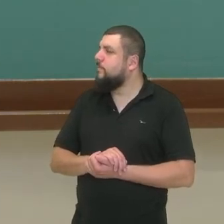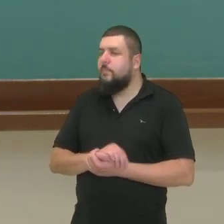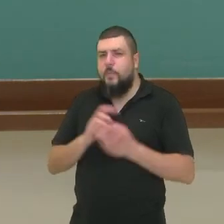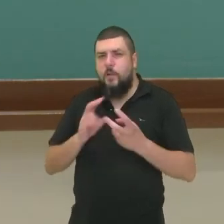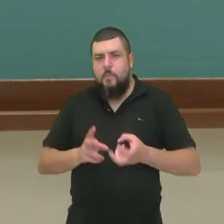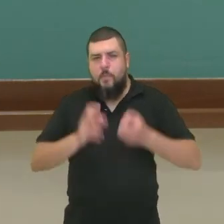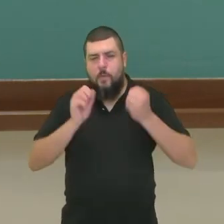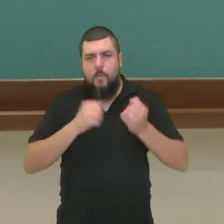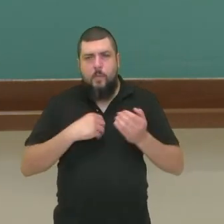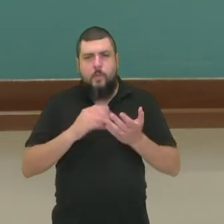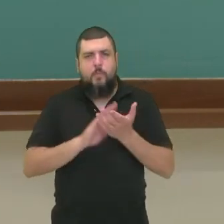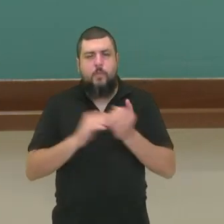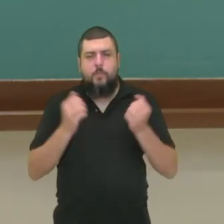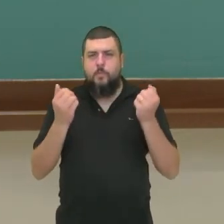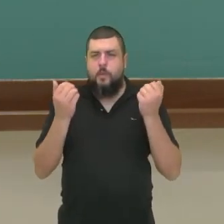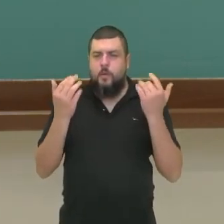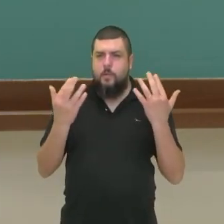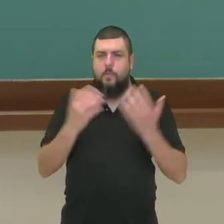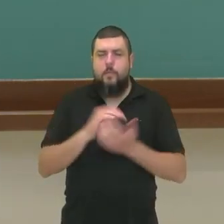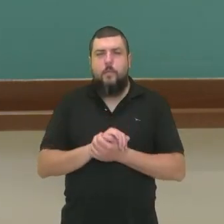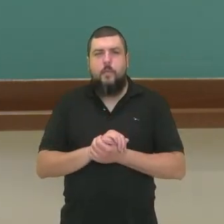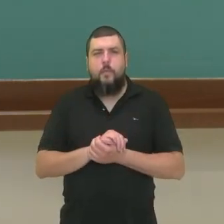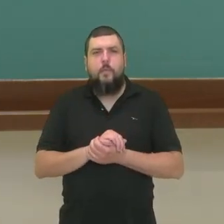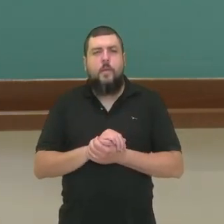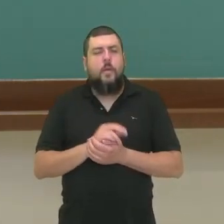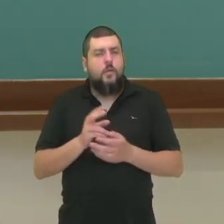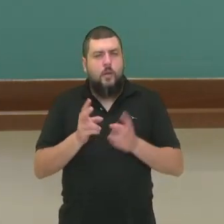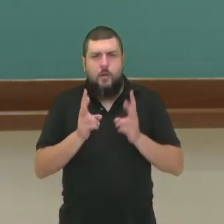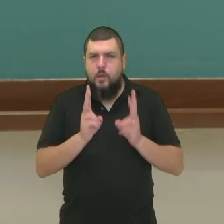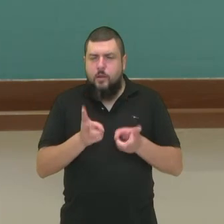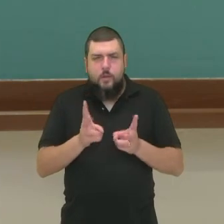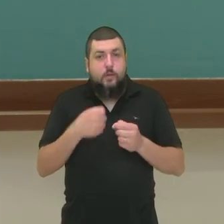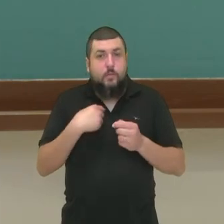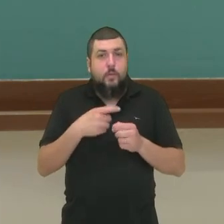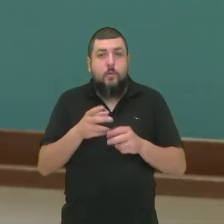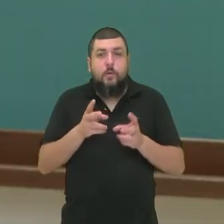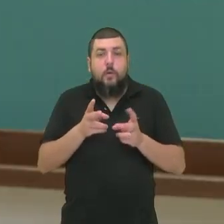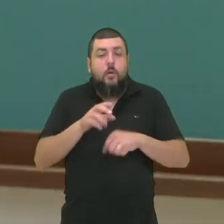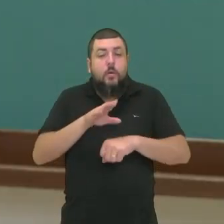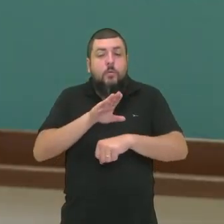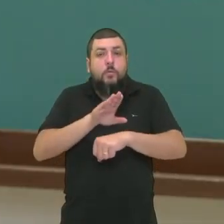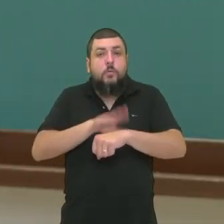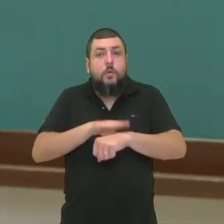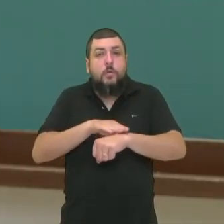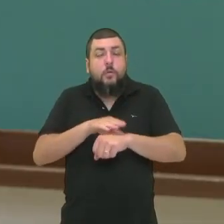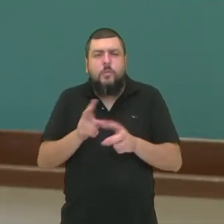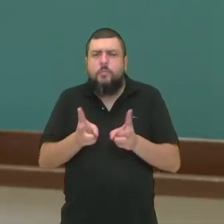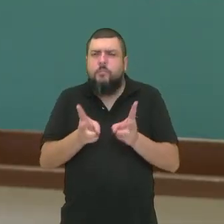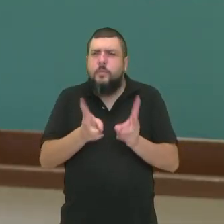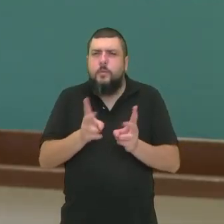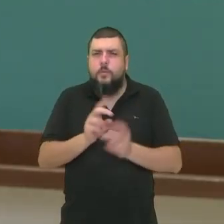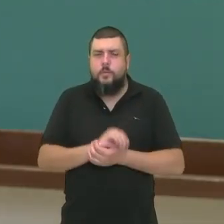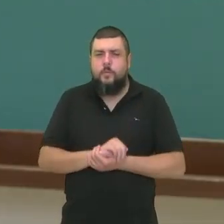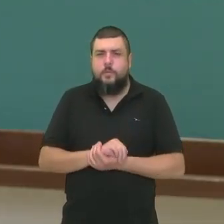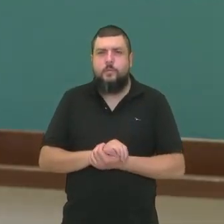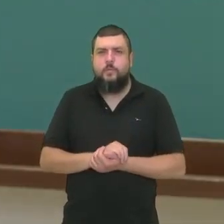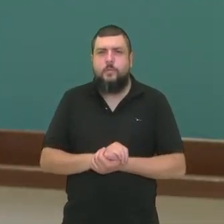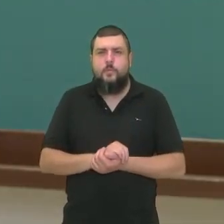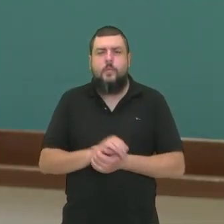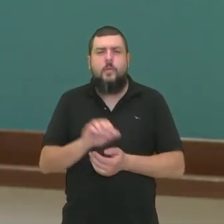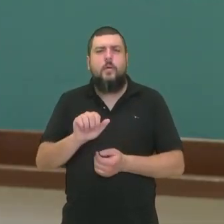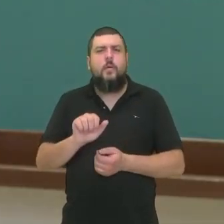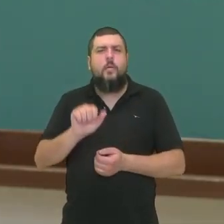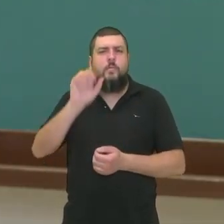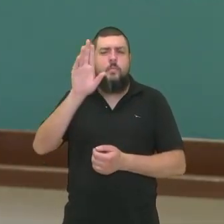Então, sempre vai ter a mesma, né, a quantidade ali no tempo da música. Então, os tipos de compasso mais comuns e simples são os